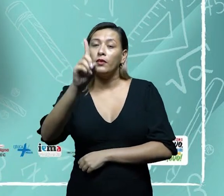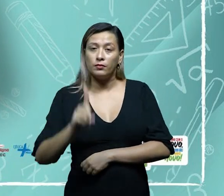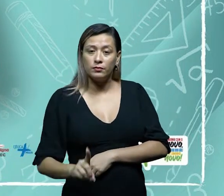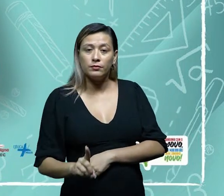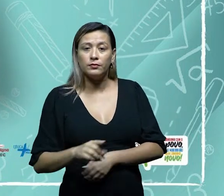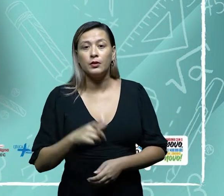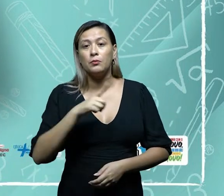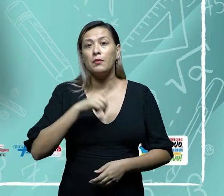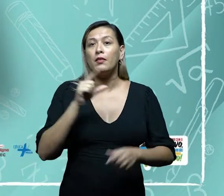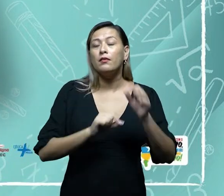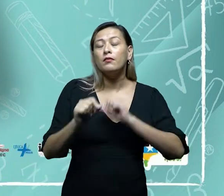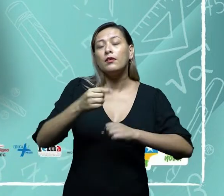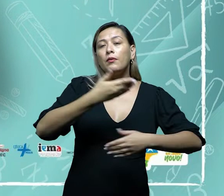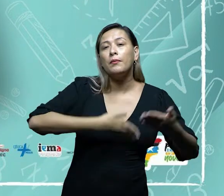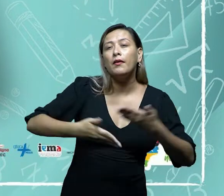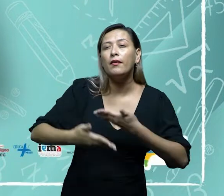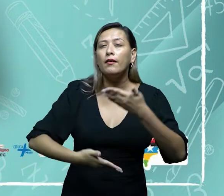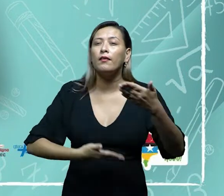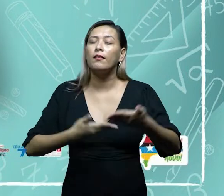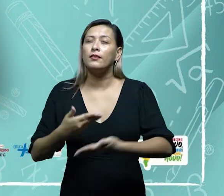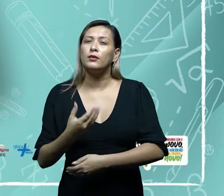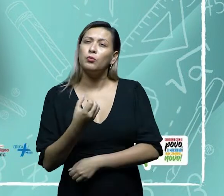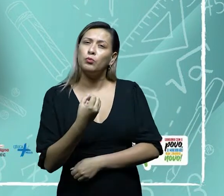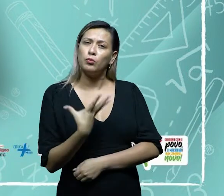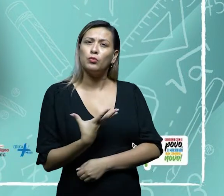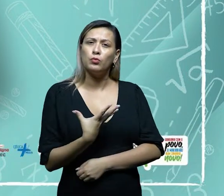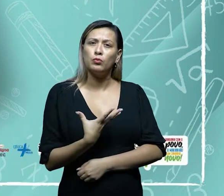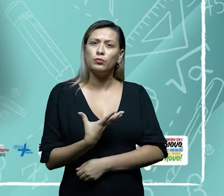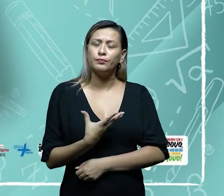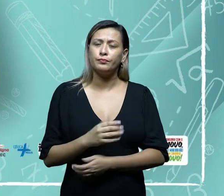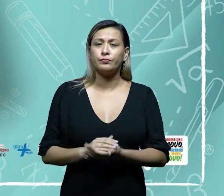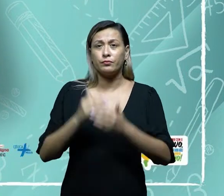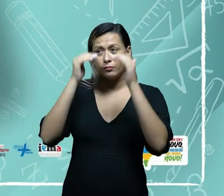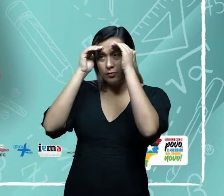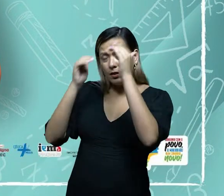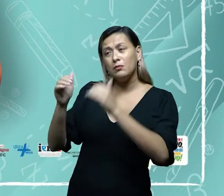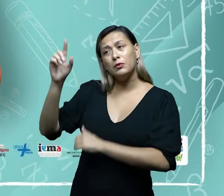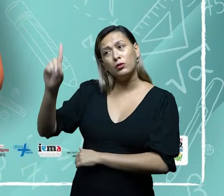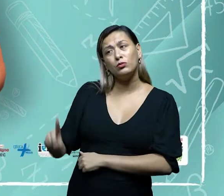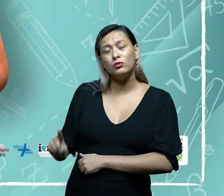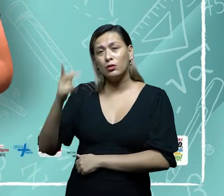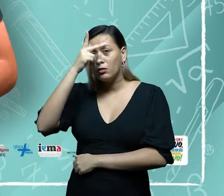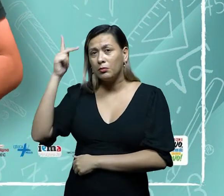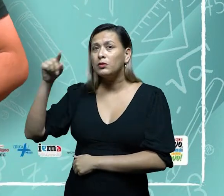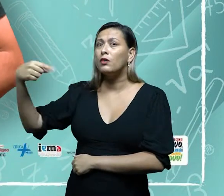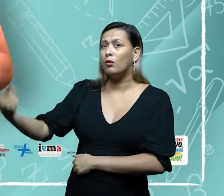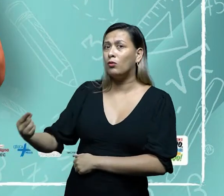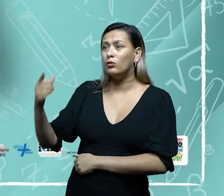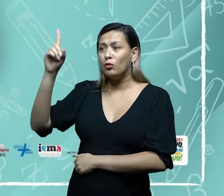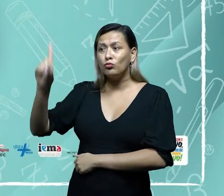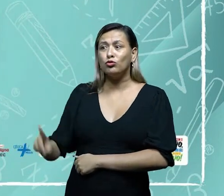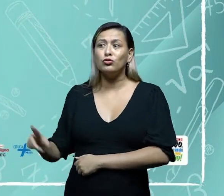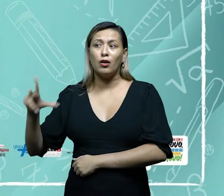relação harmoniosa com o direito do outro, né, o direito à vida privada. Então, os